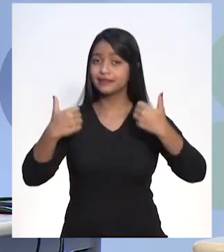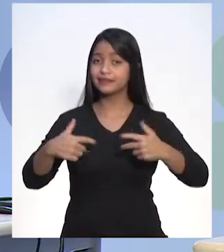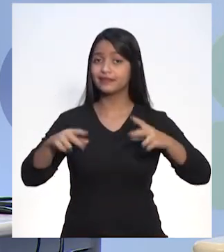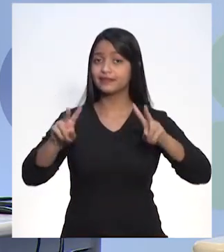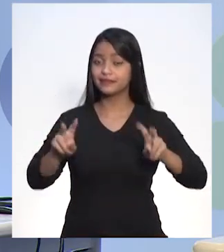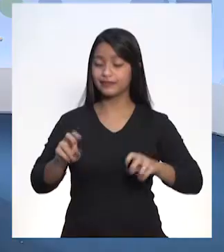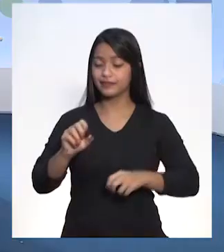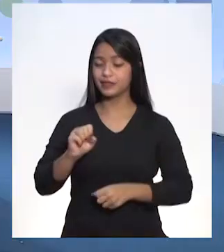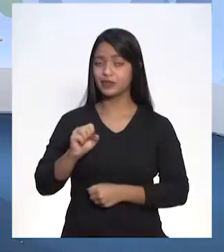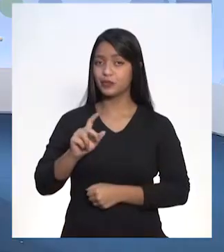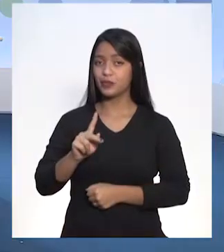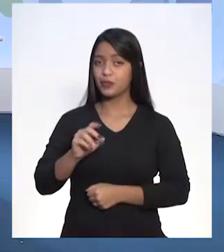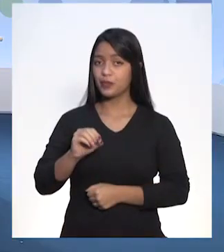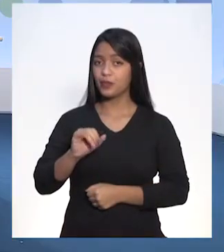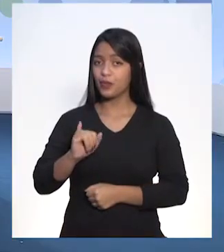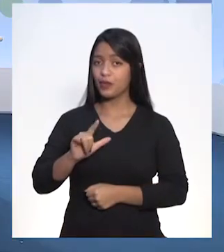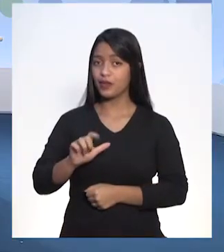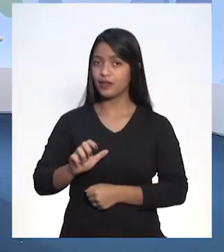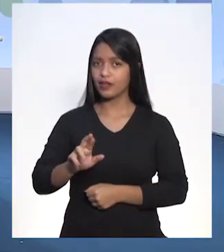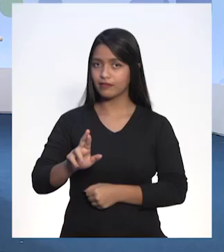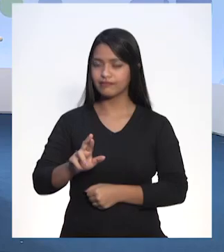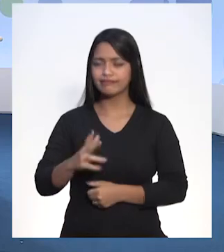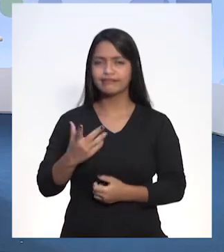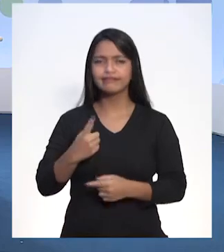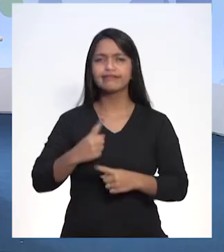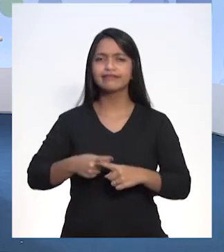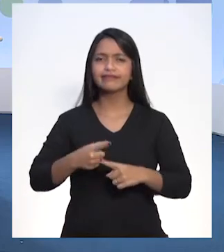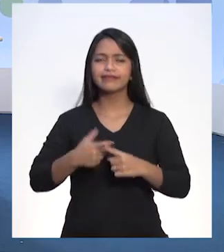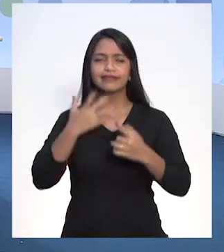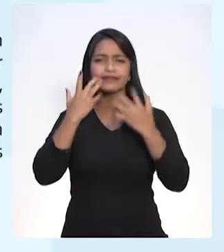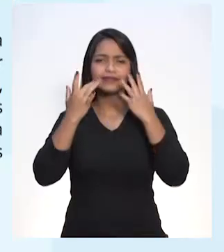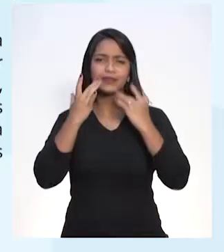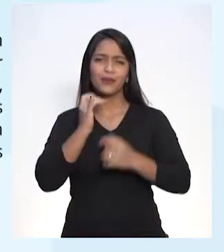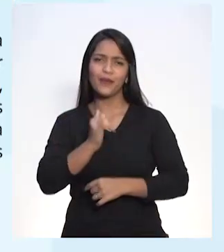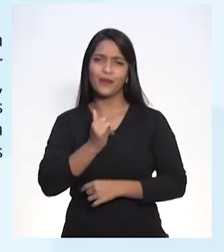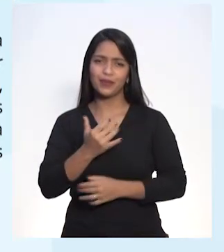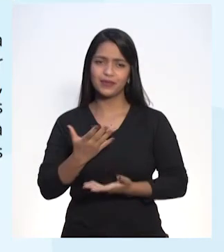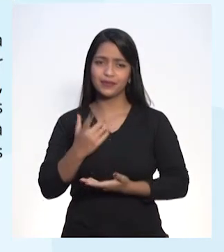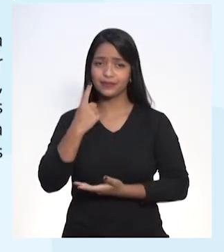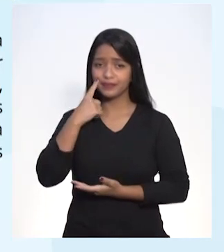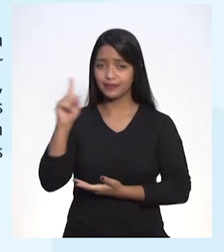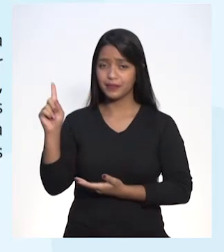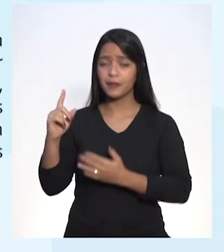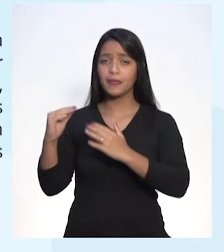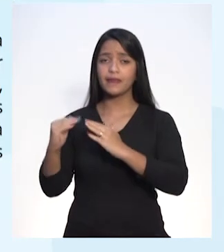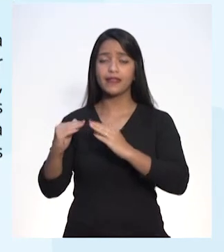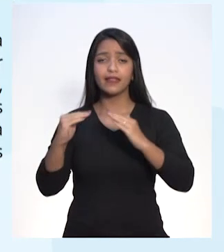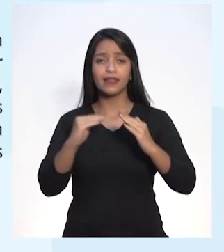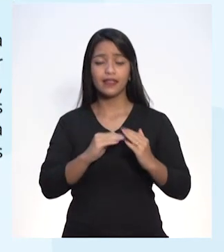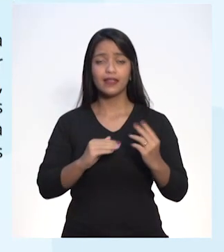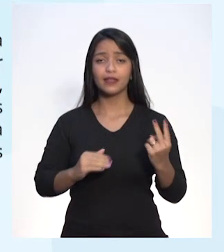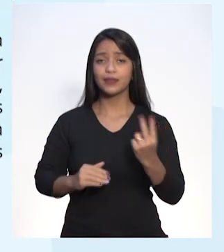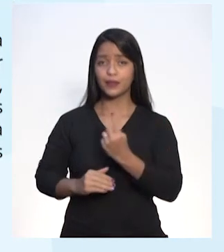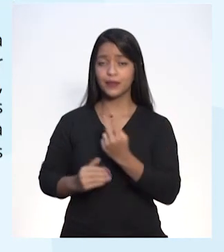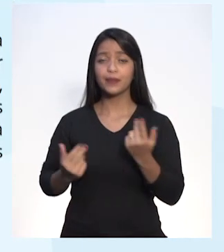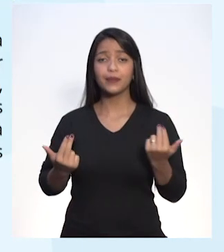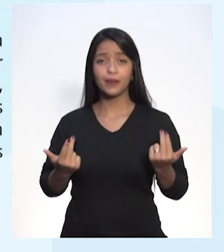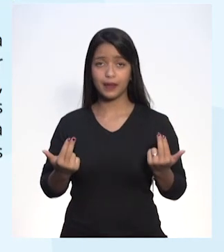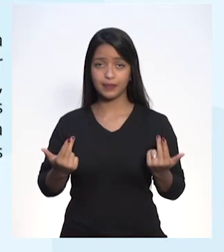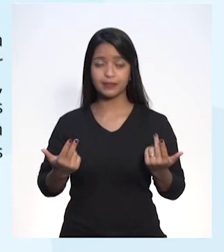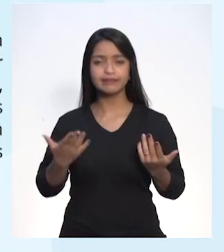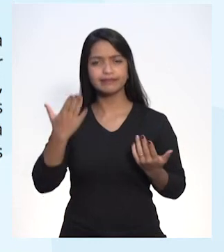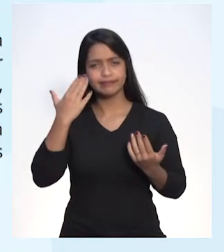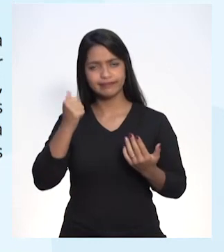texto inicial que se encontra nas peças teatrais e textos dramáticos. Ele serve para situar o leitor sobre o que ele